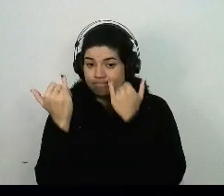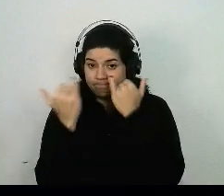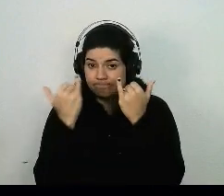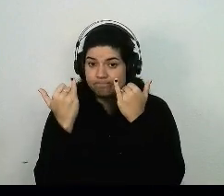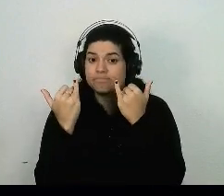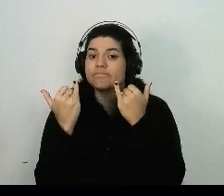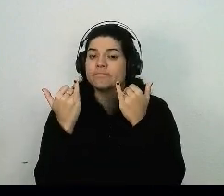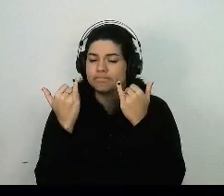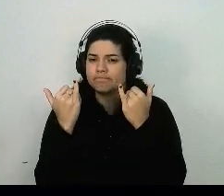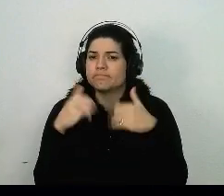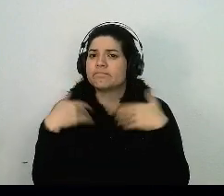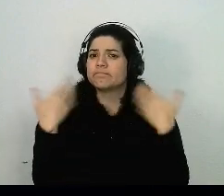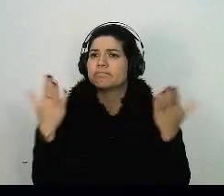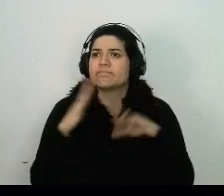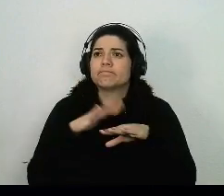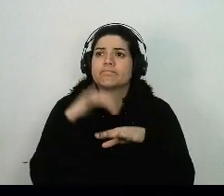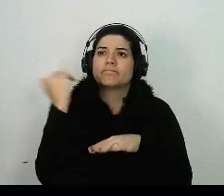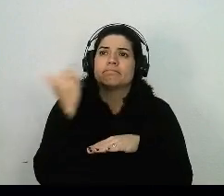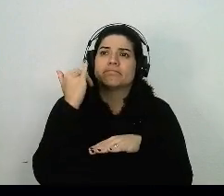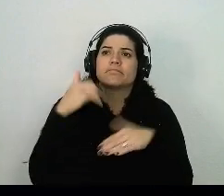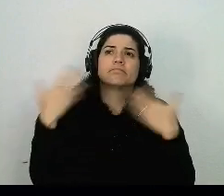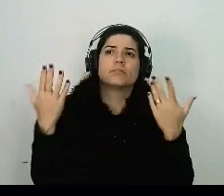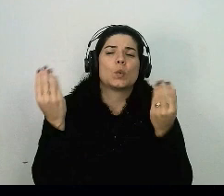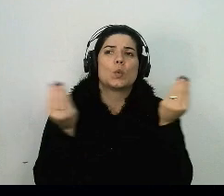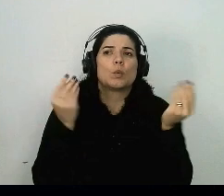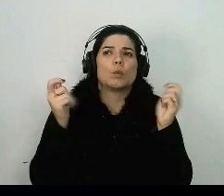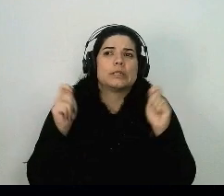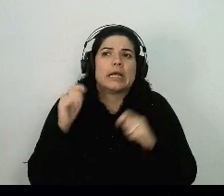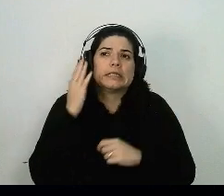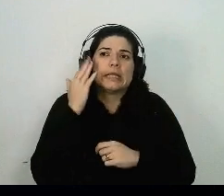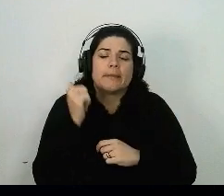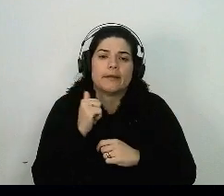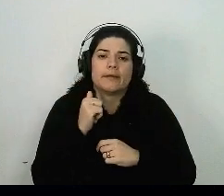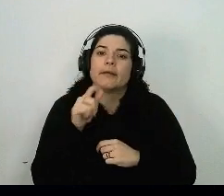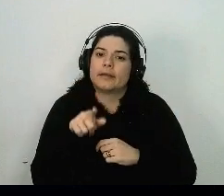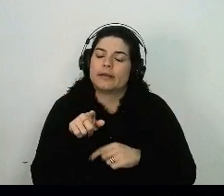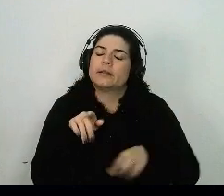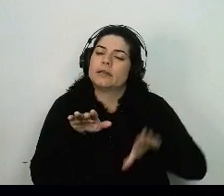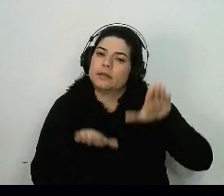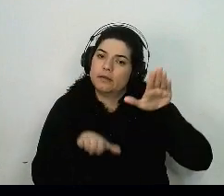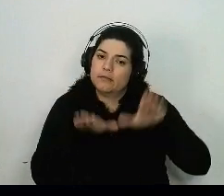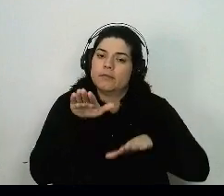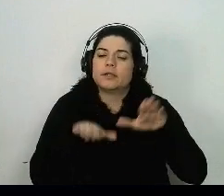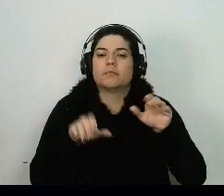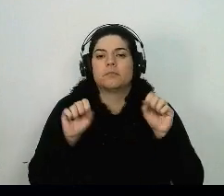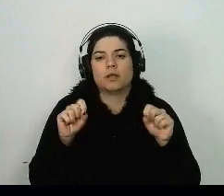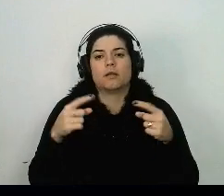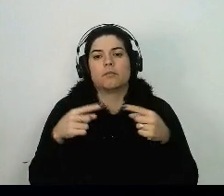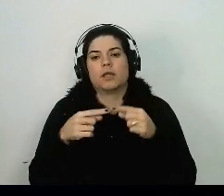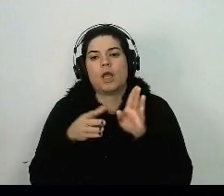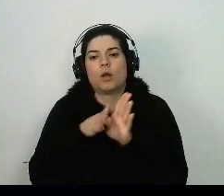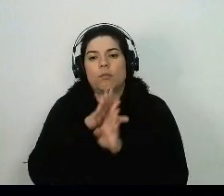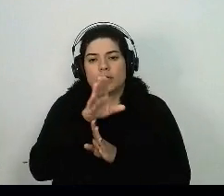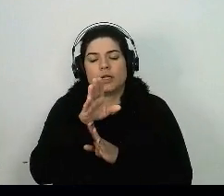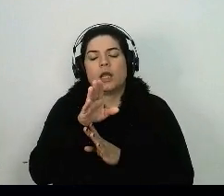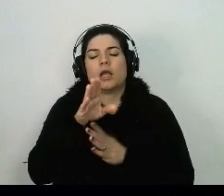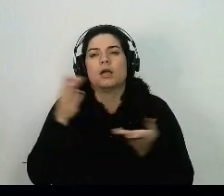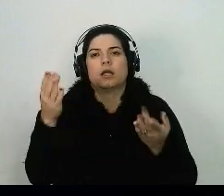quais são os mais importantes, como que eu vou elencar. Daí, talvez também aquela questão de recomendação personalizada,